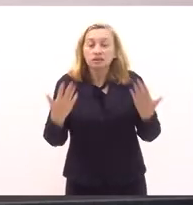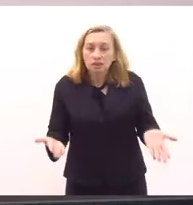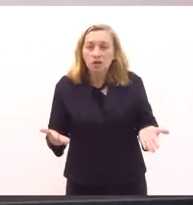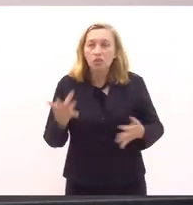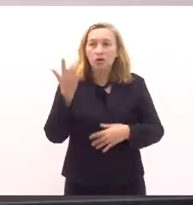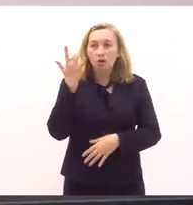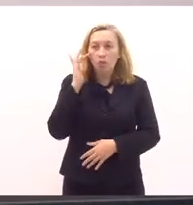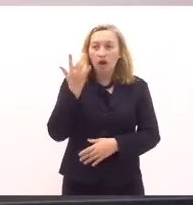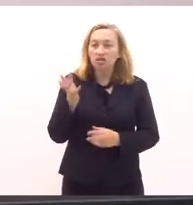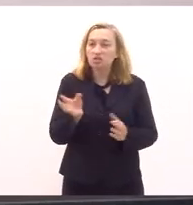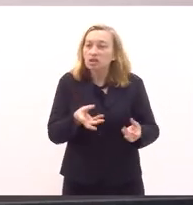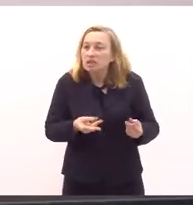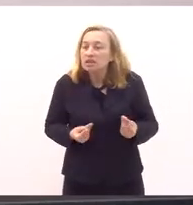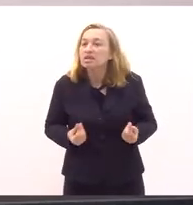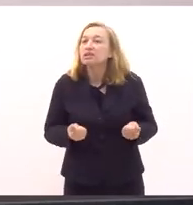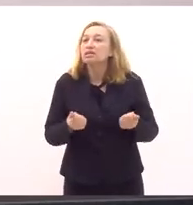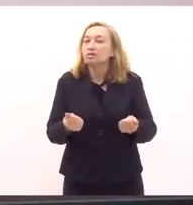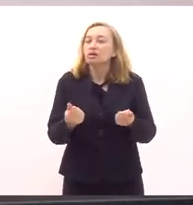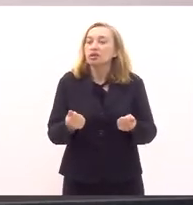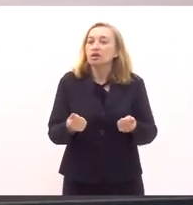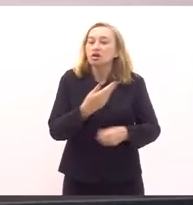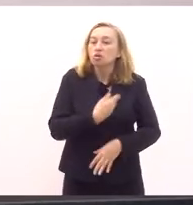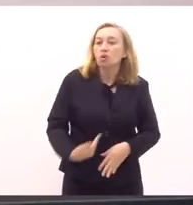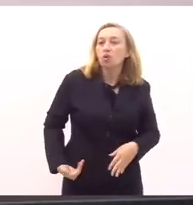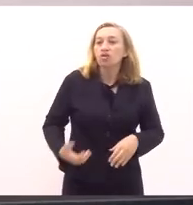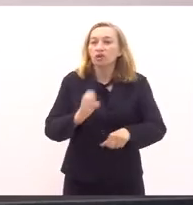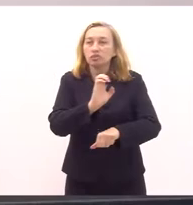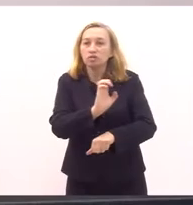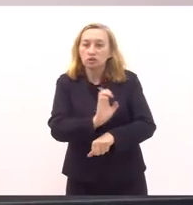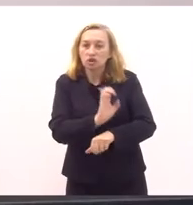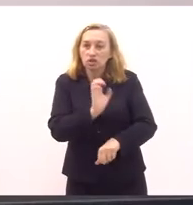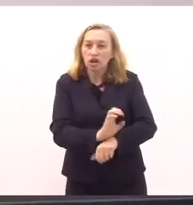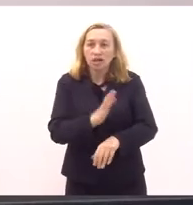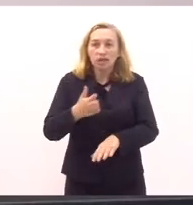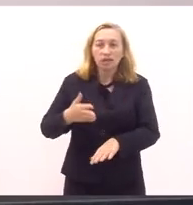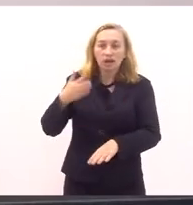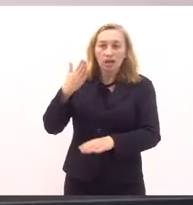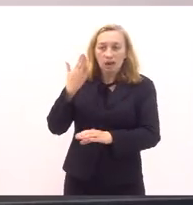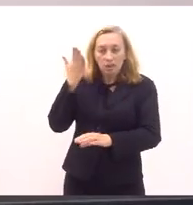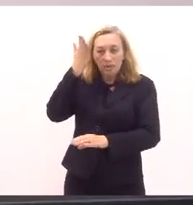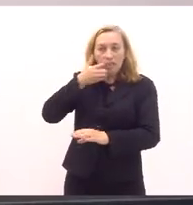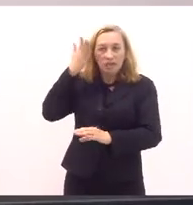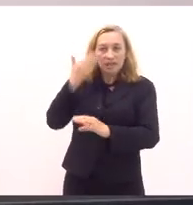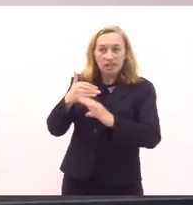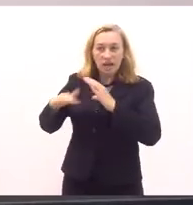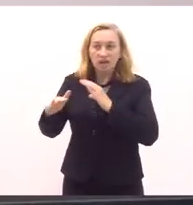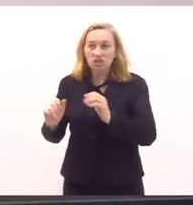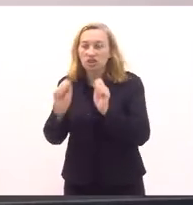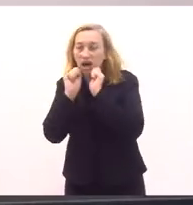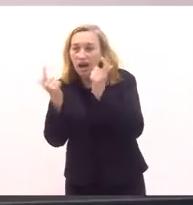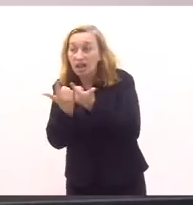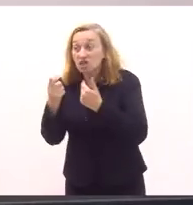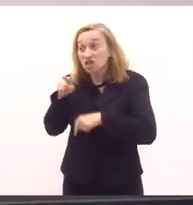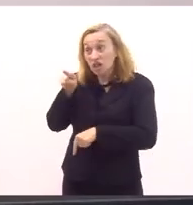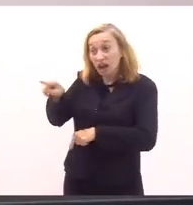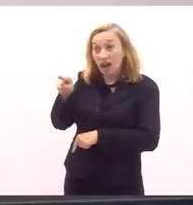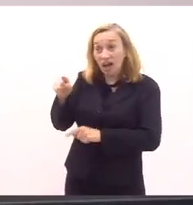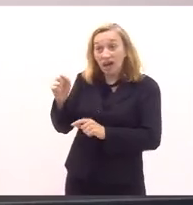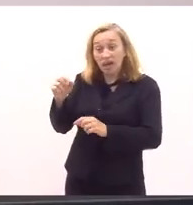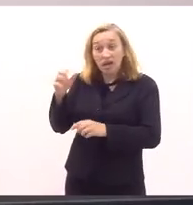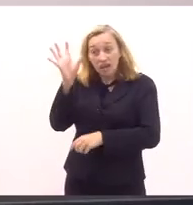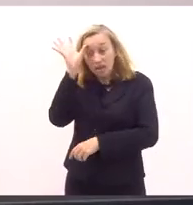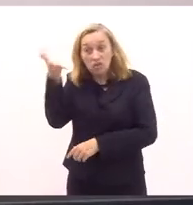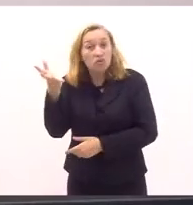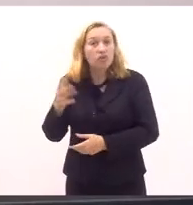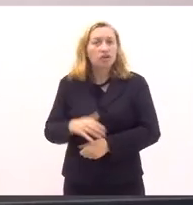que tem que haver uma sensibilidade por parte do governo do Estado, mandar essa mensagem sim para a Alerj, e deixa que na Alerj vai se resolver.